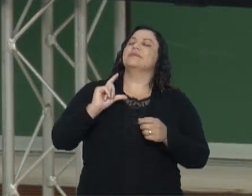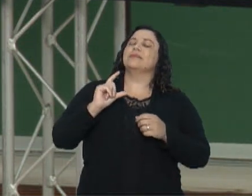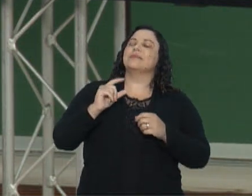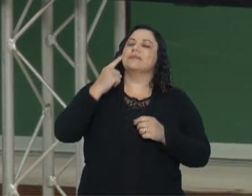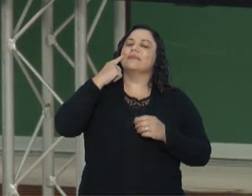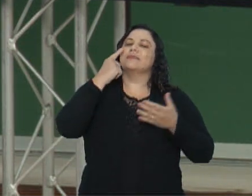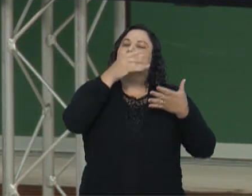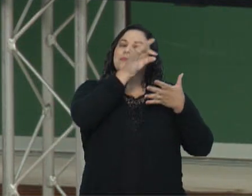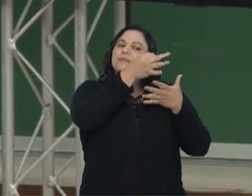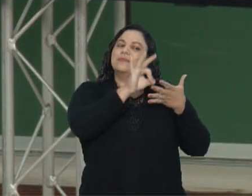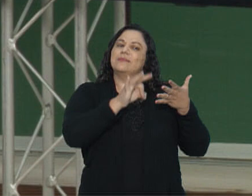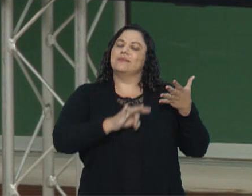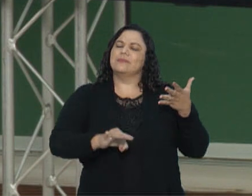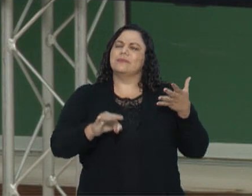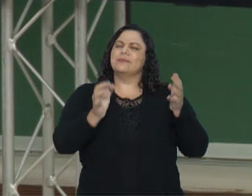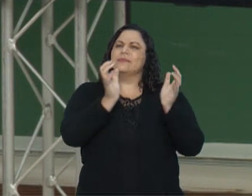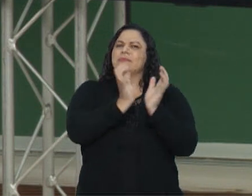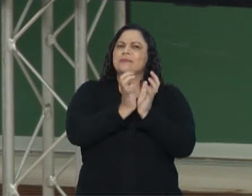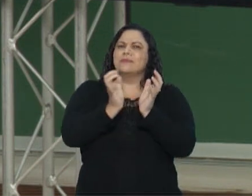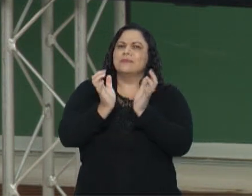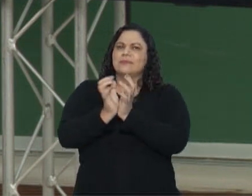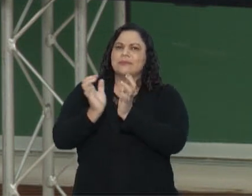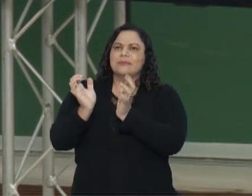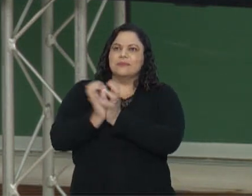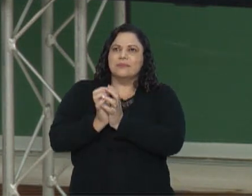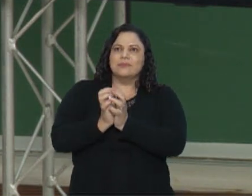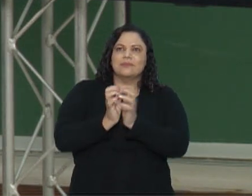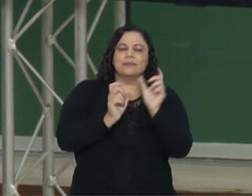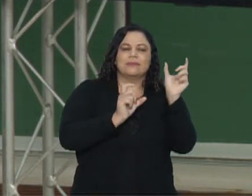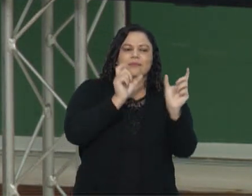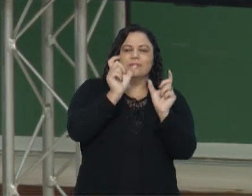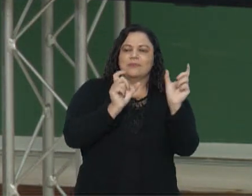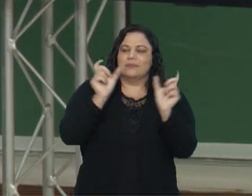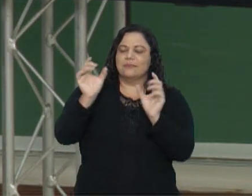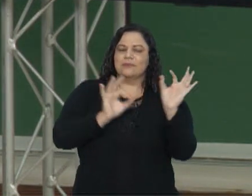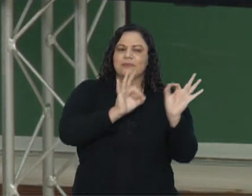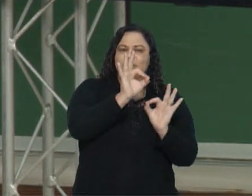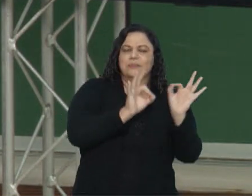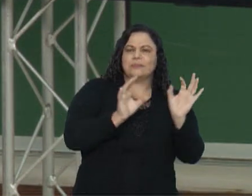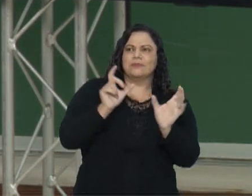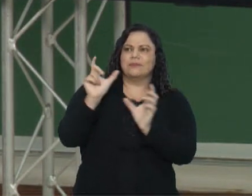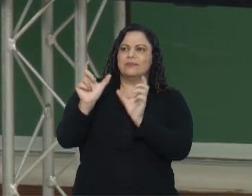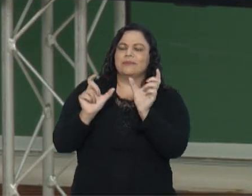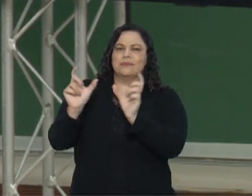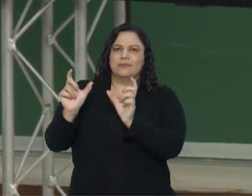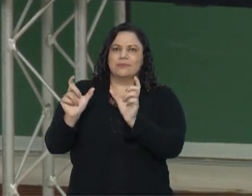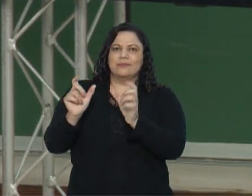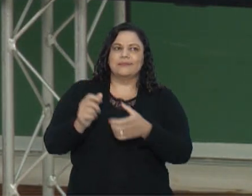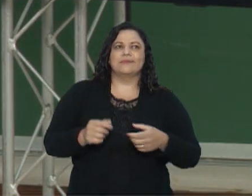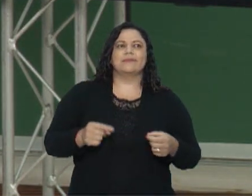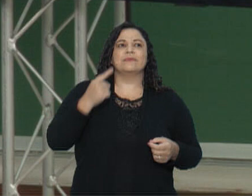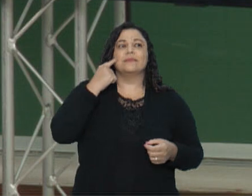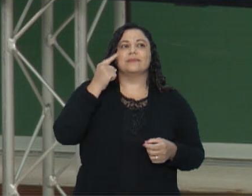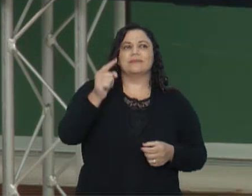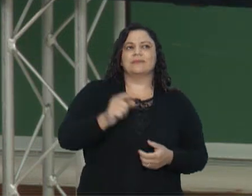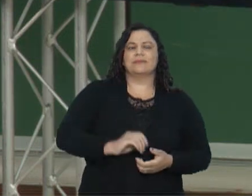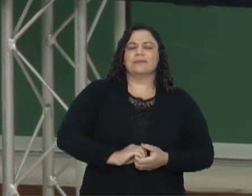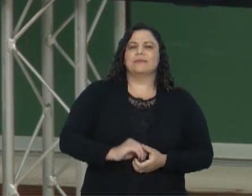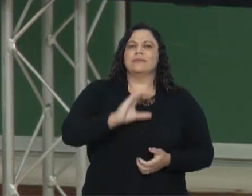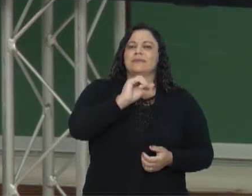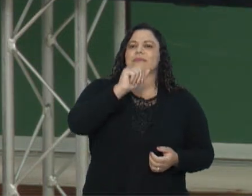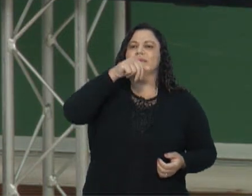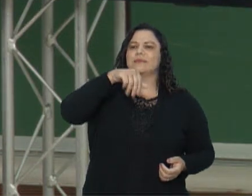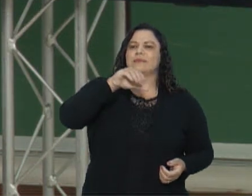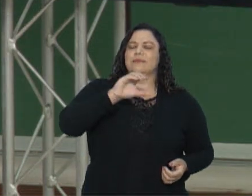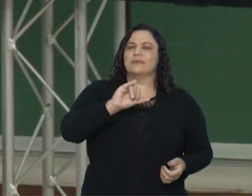correção. Lembra, então, dos grupos que as palavras estavam organizadas? Olha só o que nós temos, então. As palavras